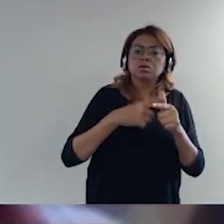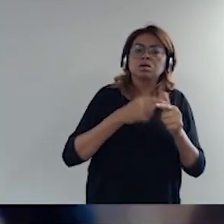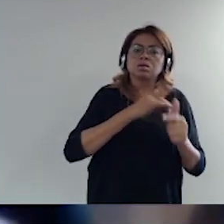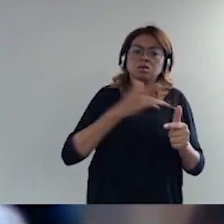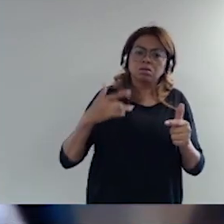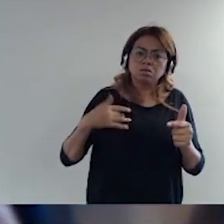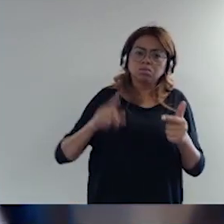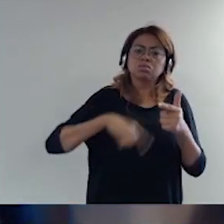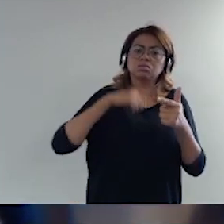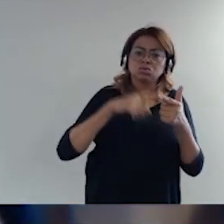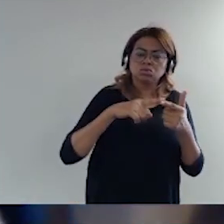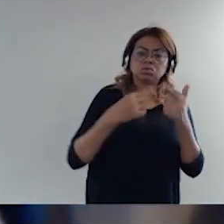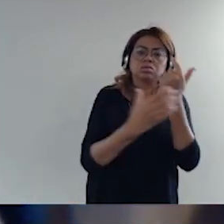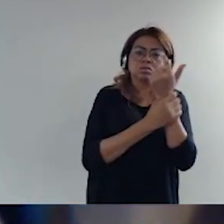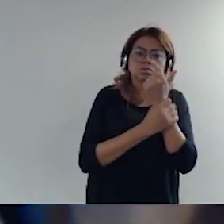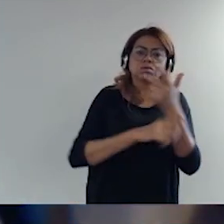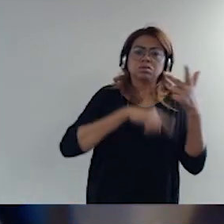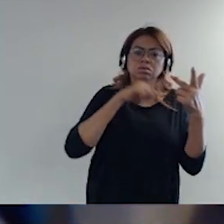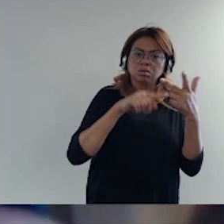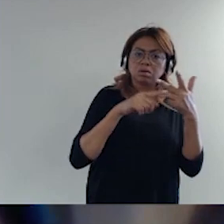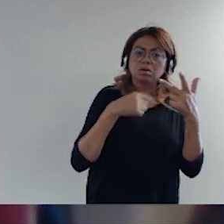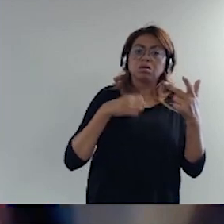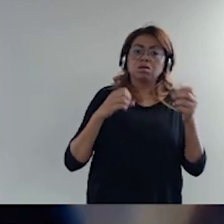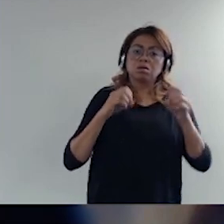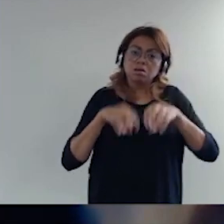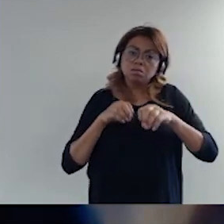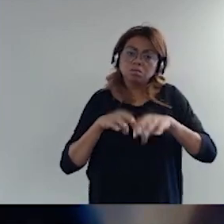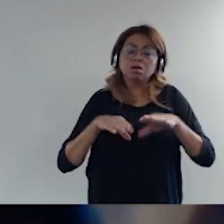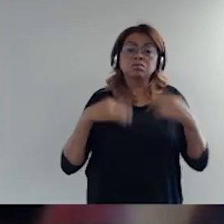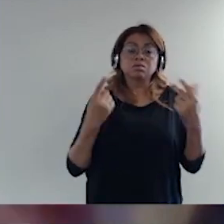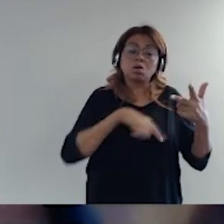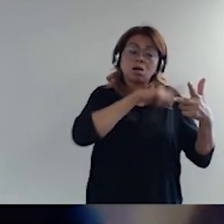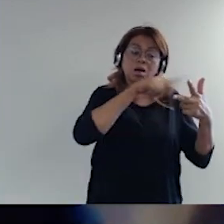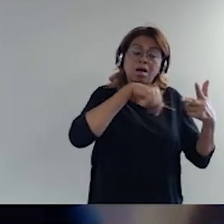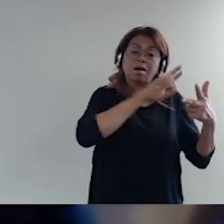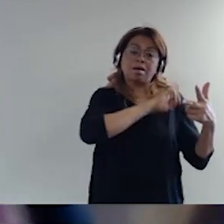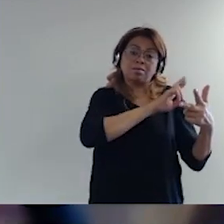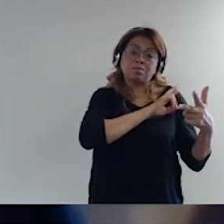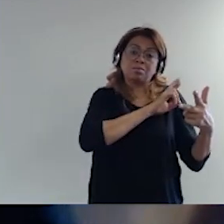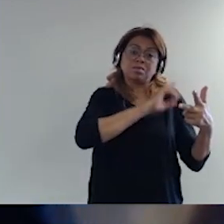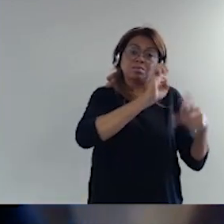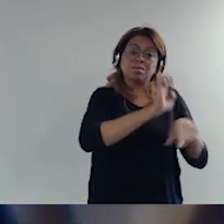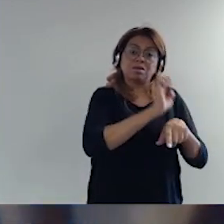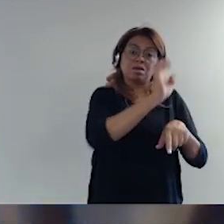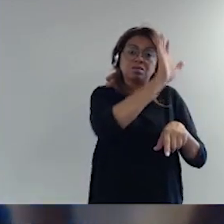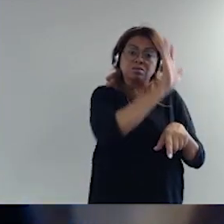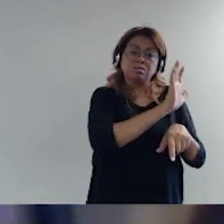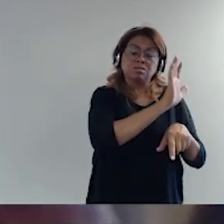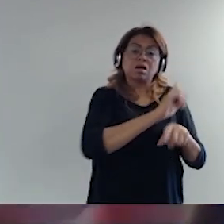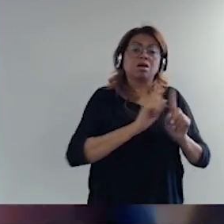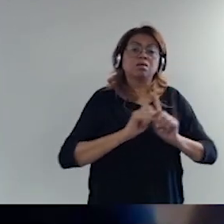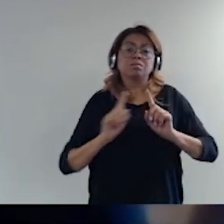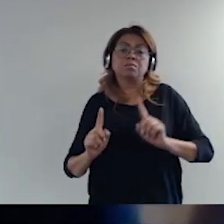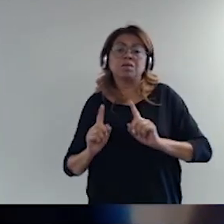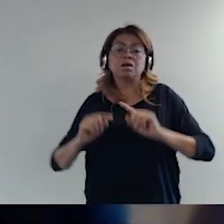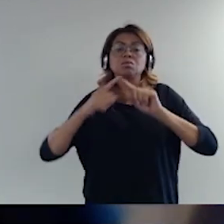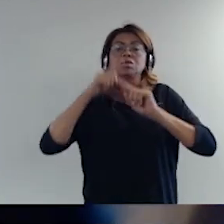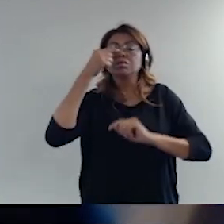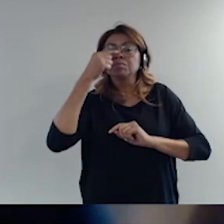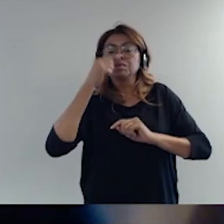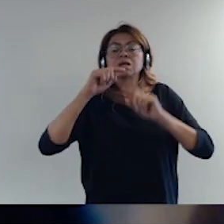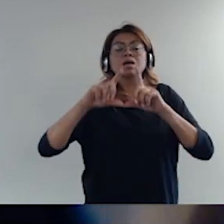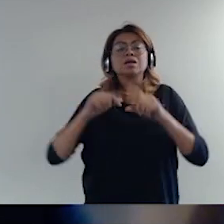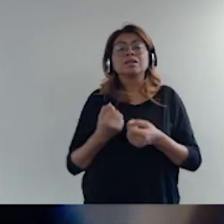segurança, educação, e a pirâmide se inverte quando se trata da participação